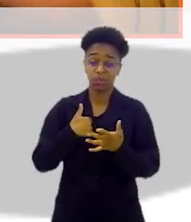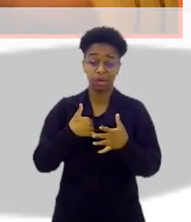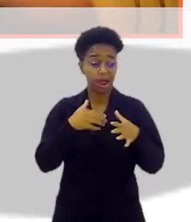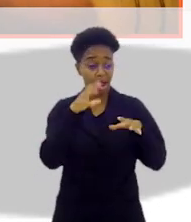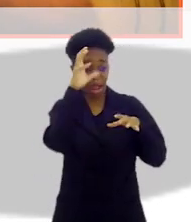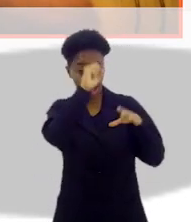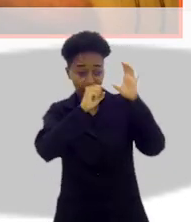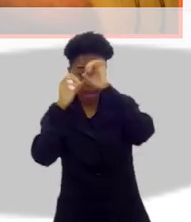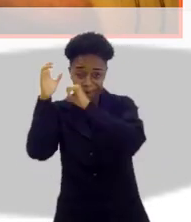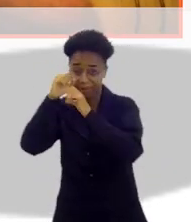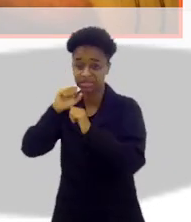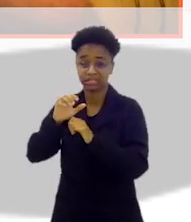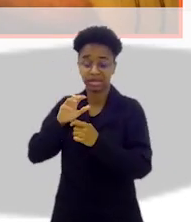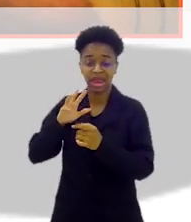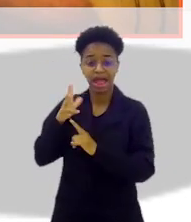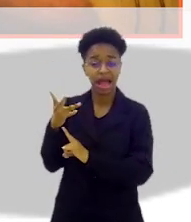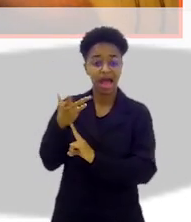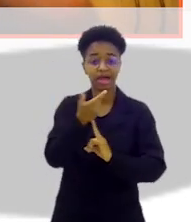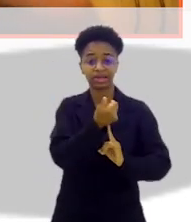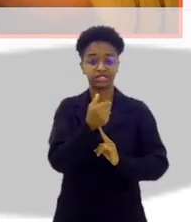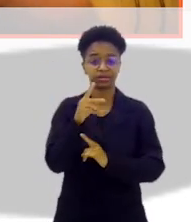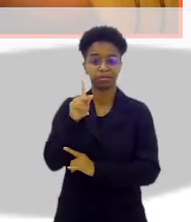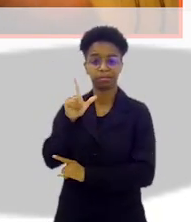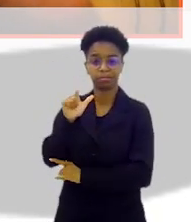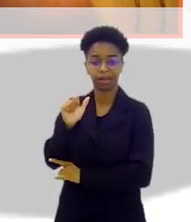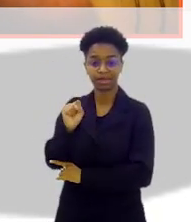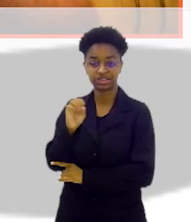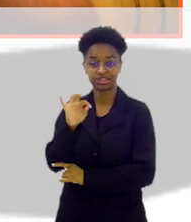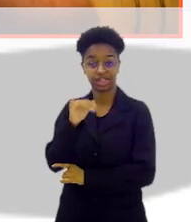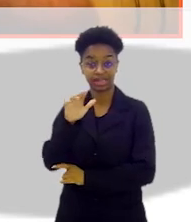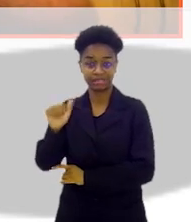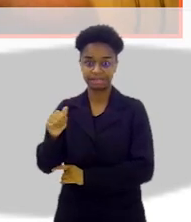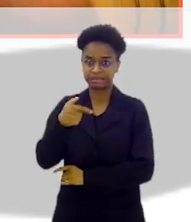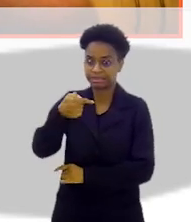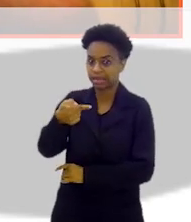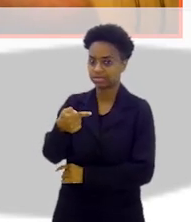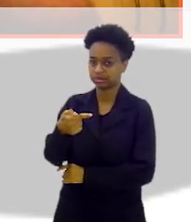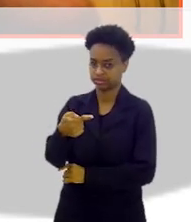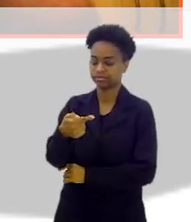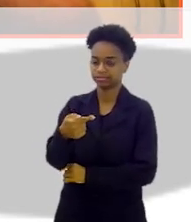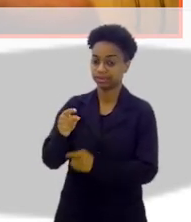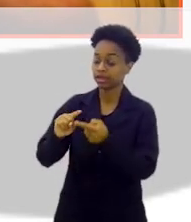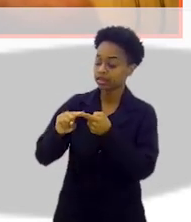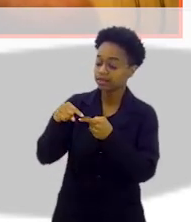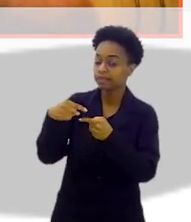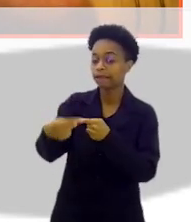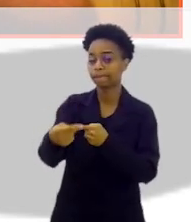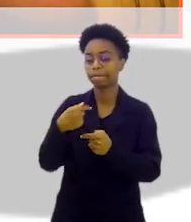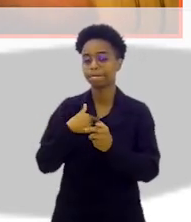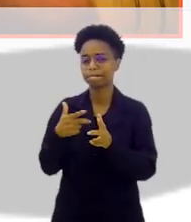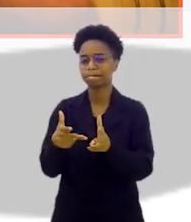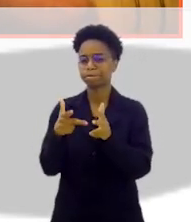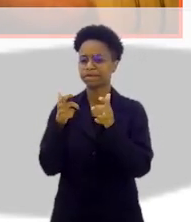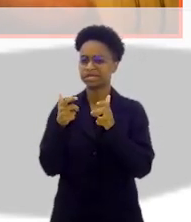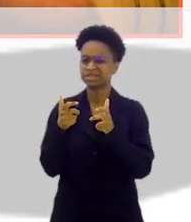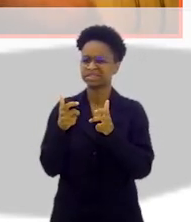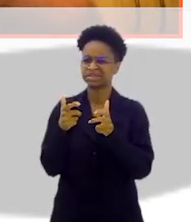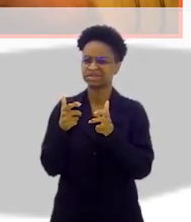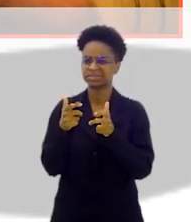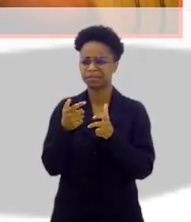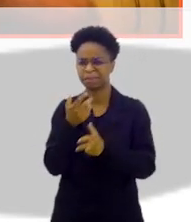me aprimorando nas artes plásticas, nas 7. Depois, eu vi que estava